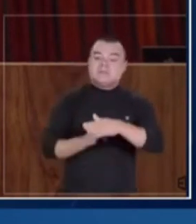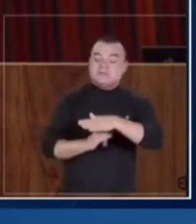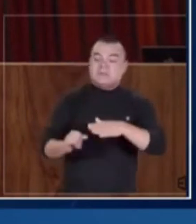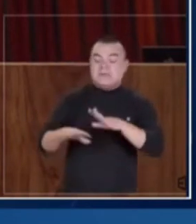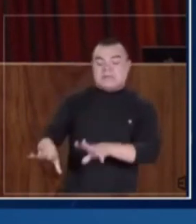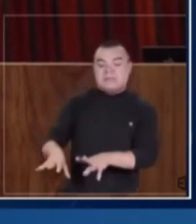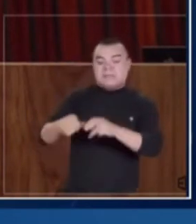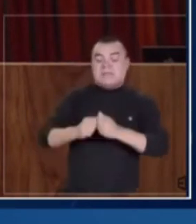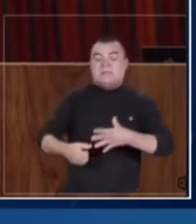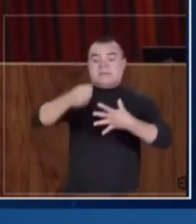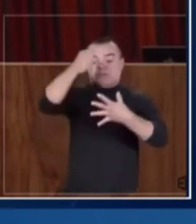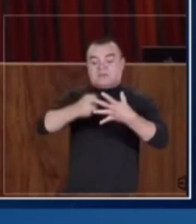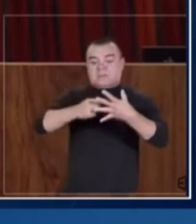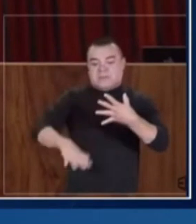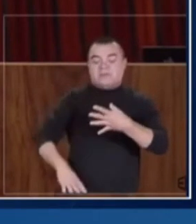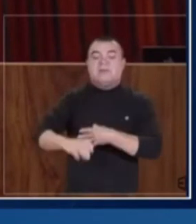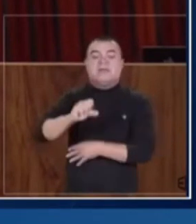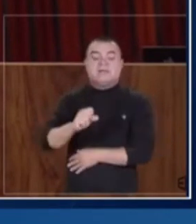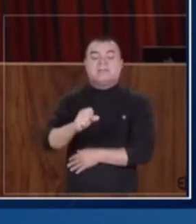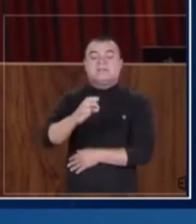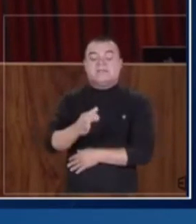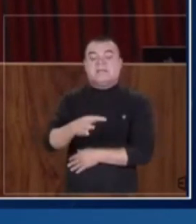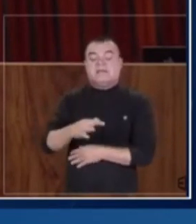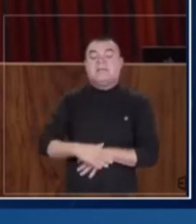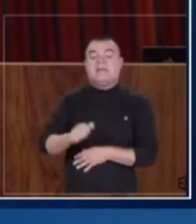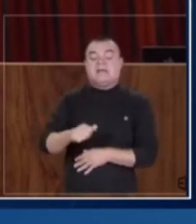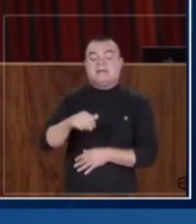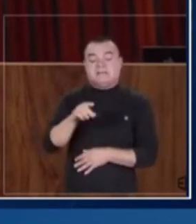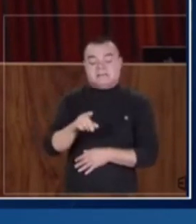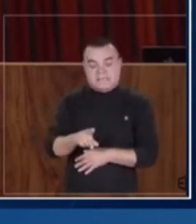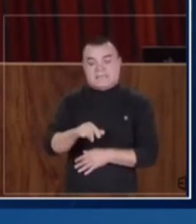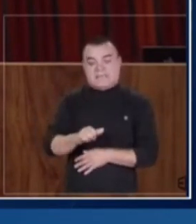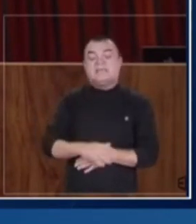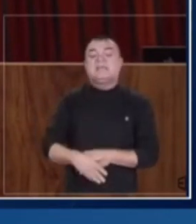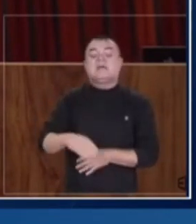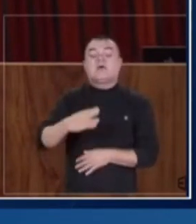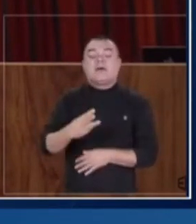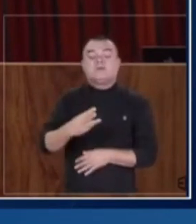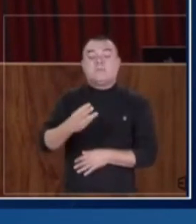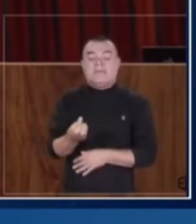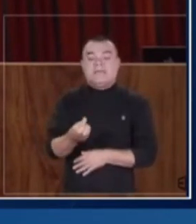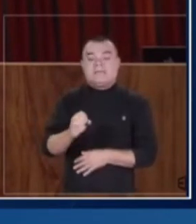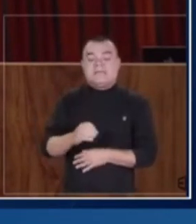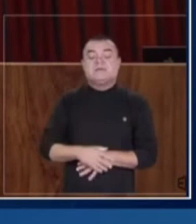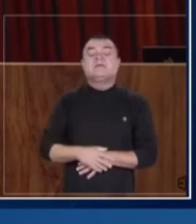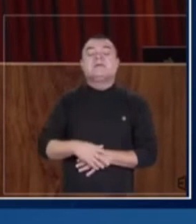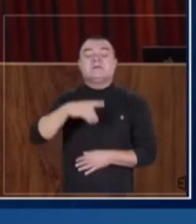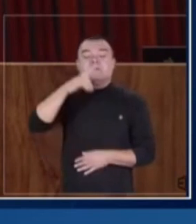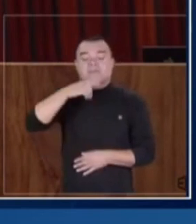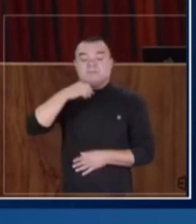40 páginas, deve demorar um pouco para terminar de ler. Em seguida, ele passa para a leitura do voto. Eu queria aproveitar, doutor